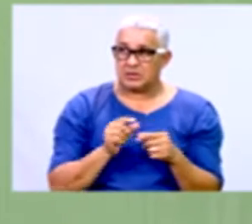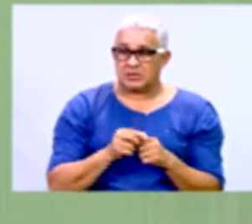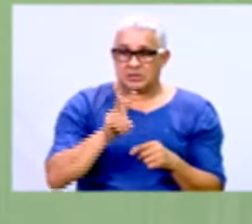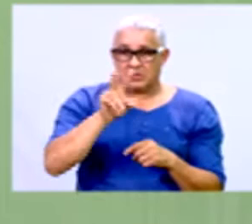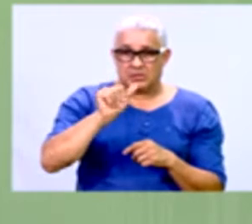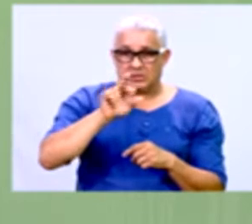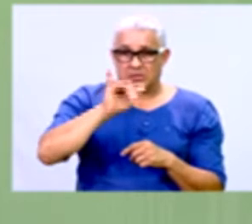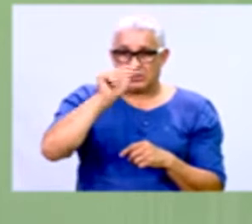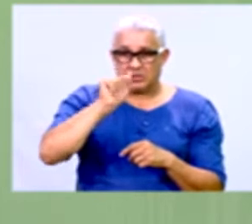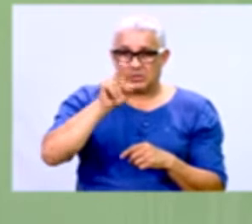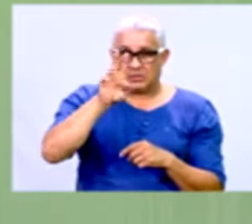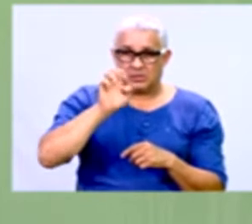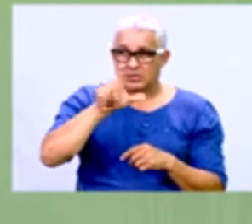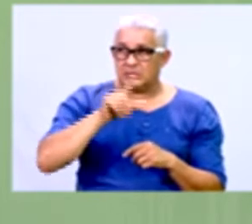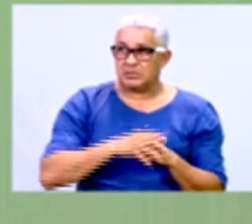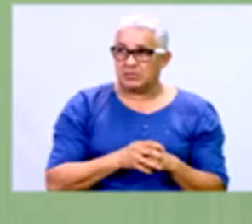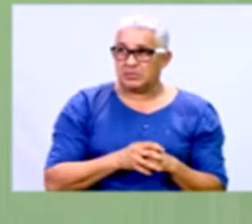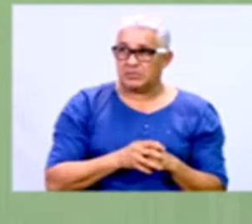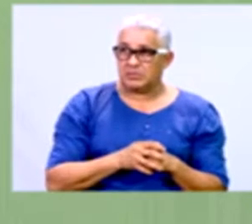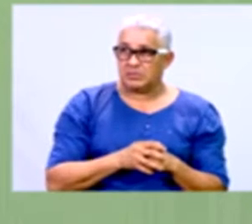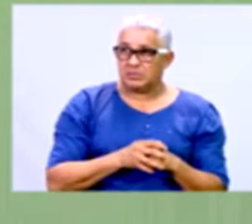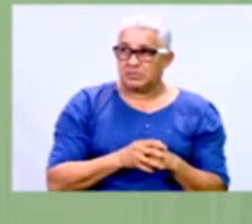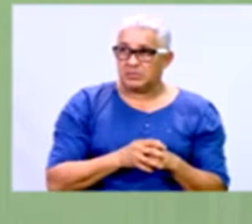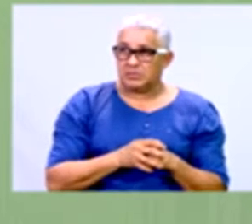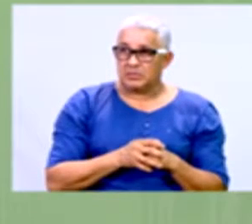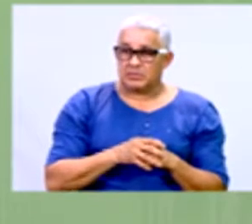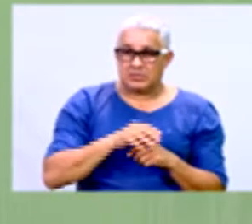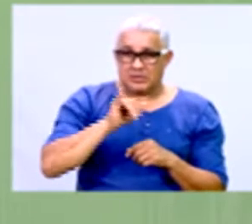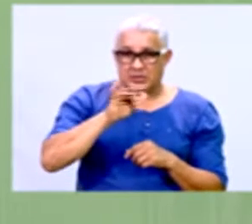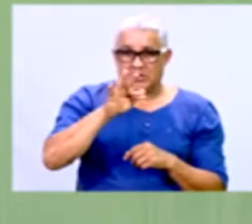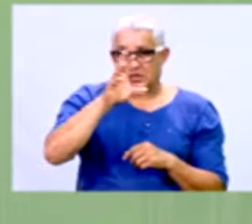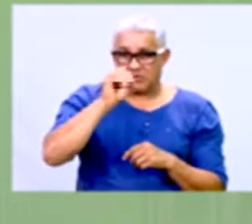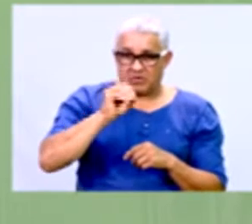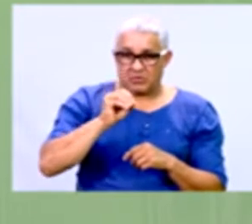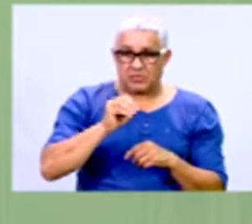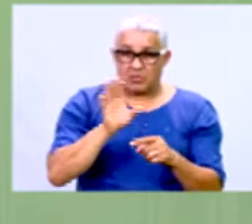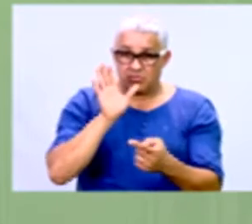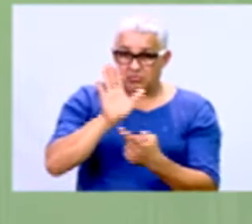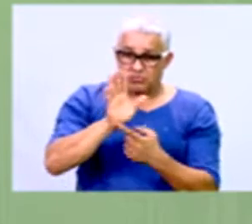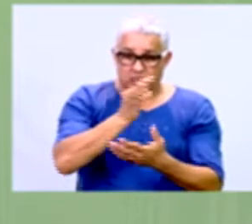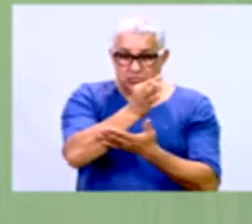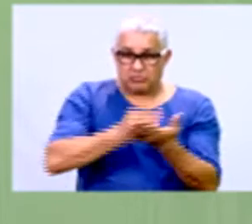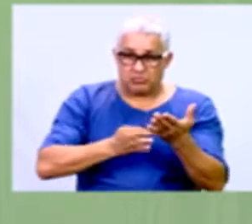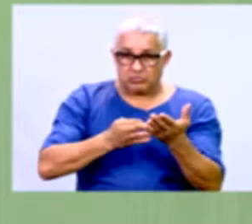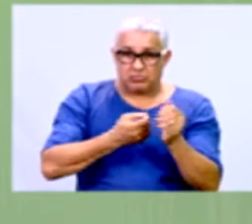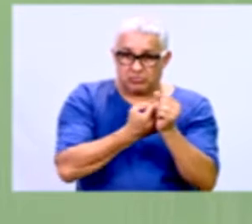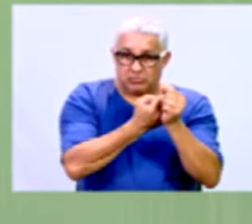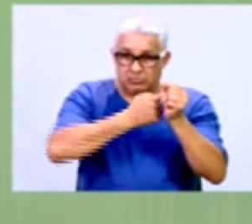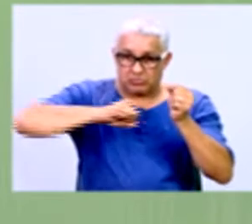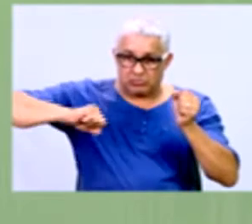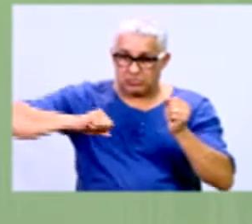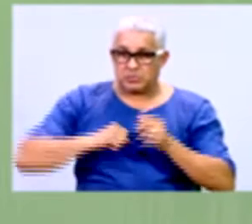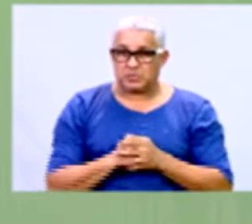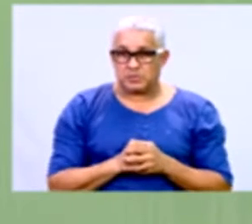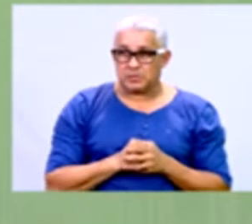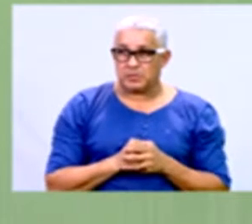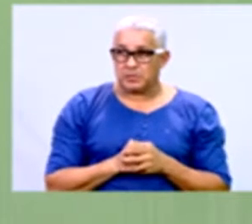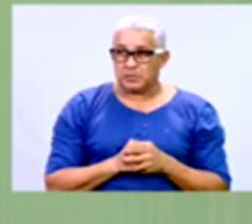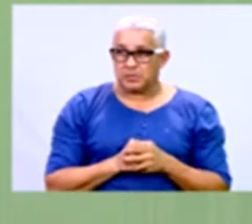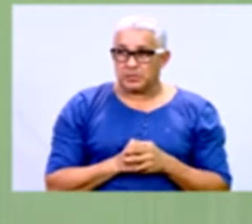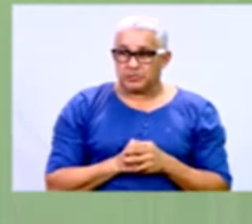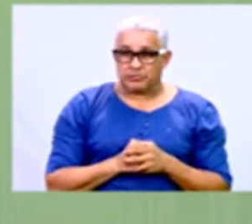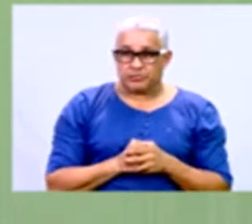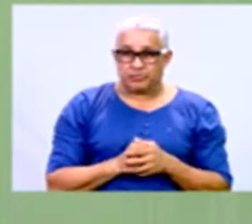variável declarada anteriormente, que é IFRO, e aí nós apresentaríamos o texto codificado na página. Né? O